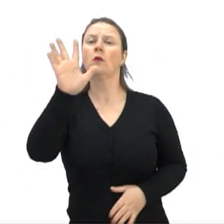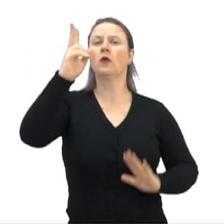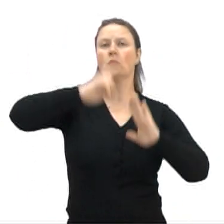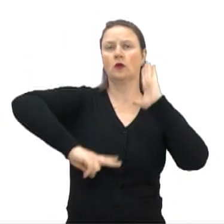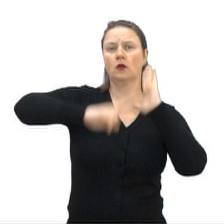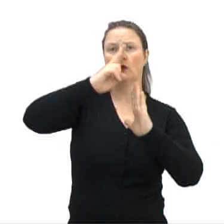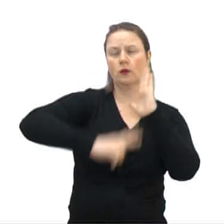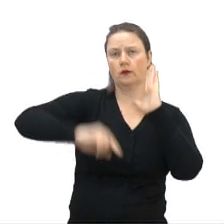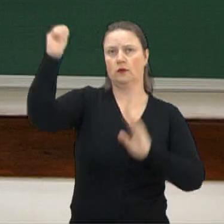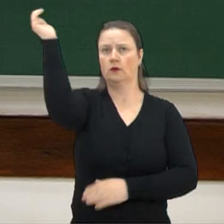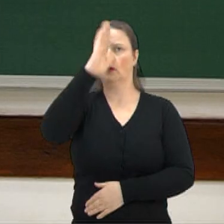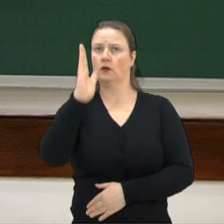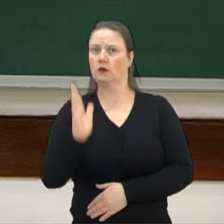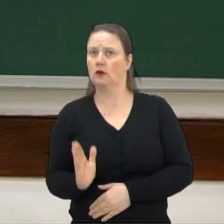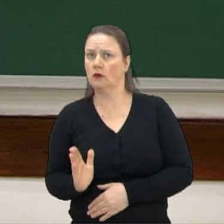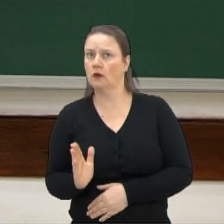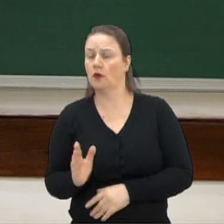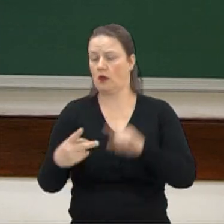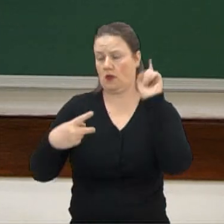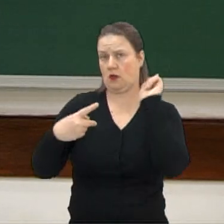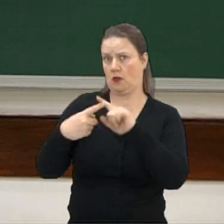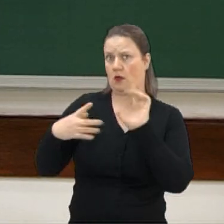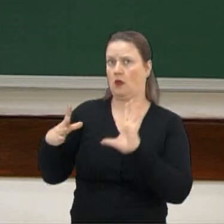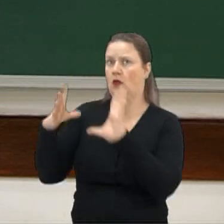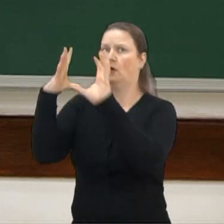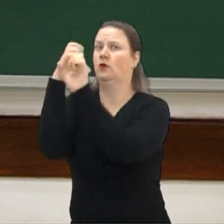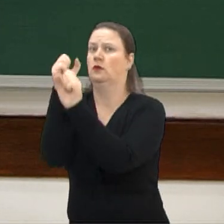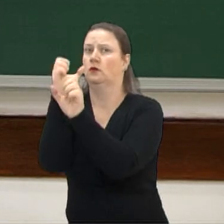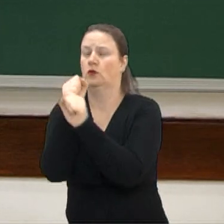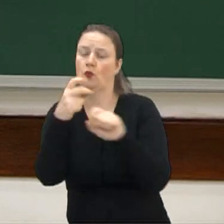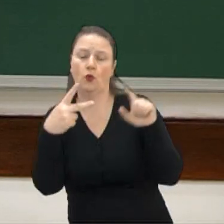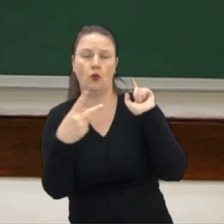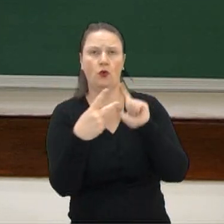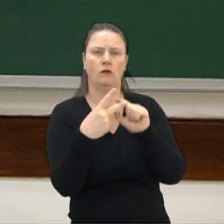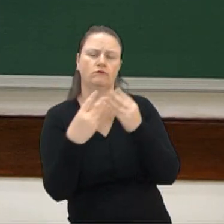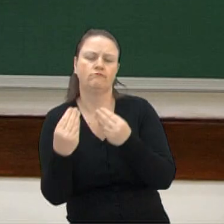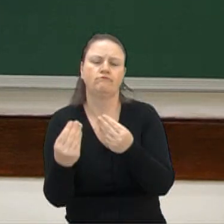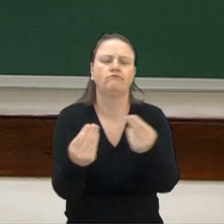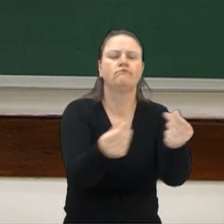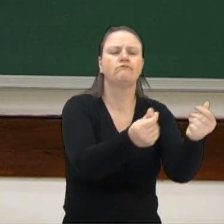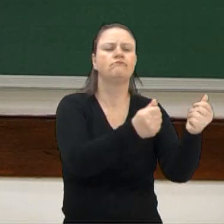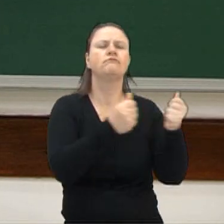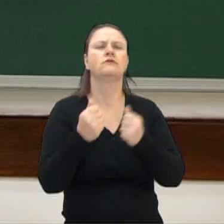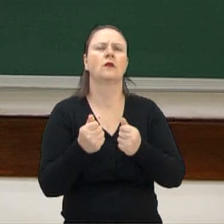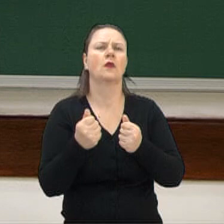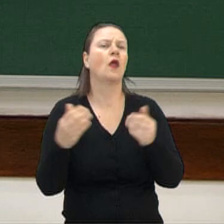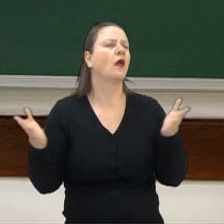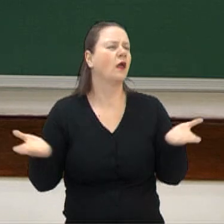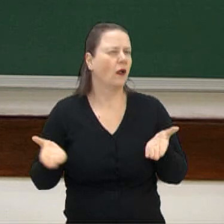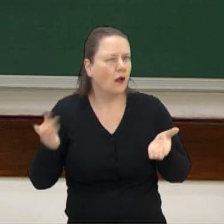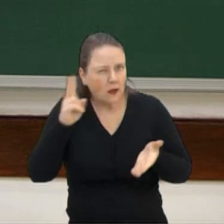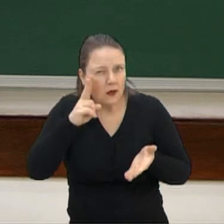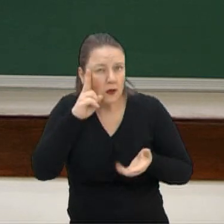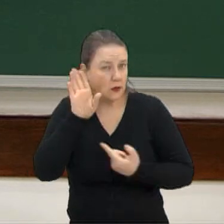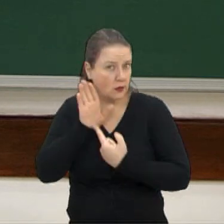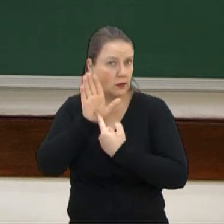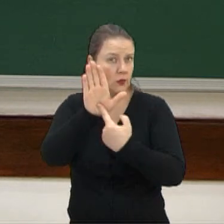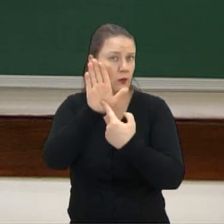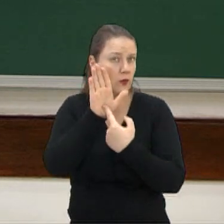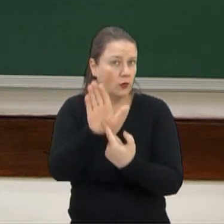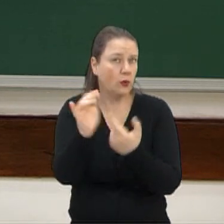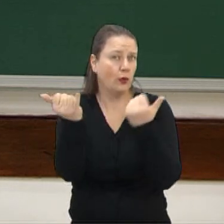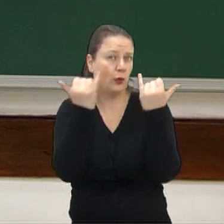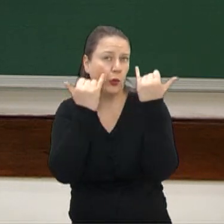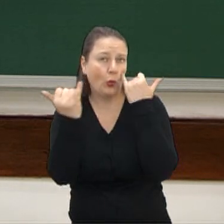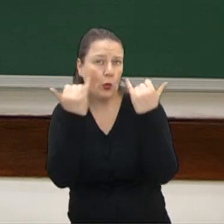natureza quantitativa ou qualitativa? Os dados que eu trouxe para vocês, será que eles